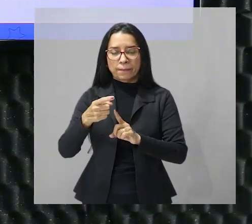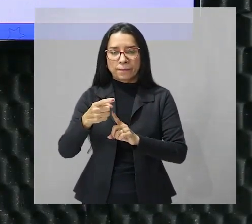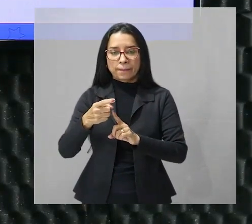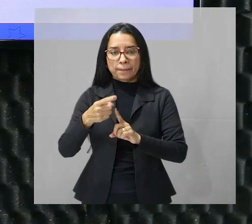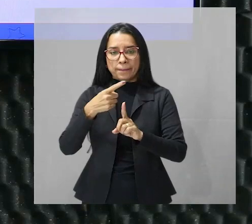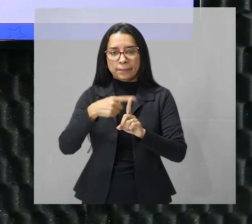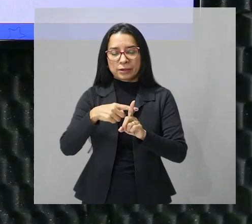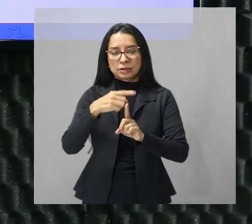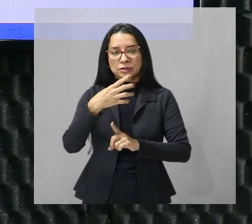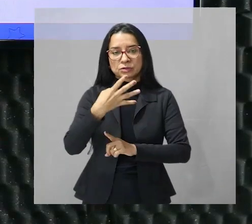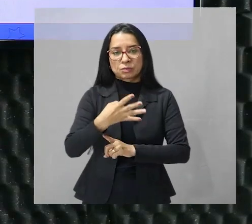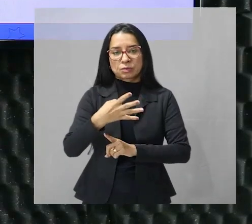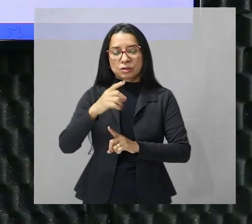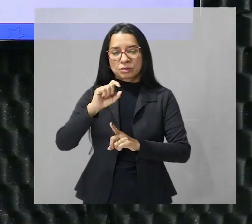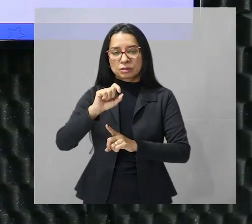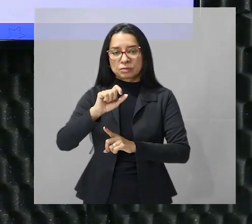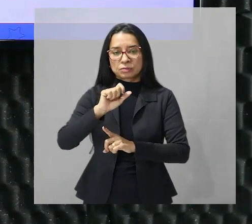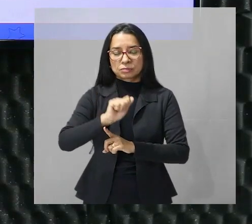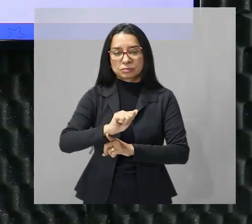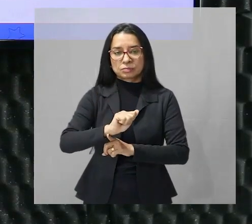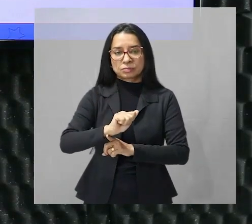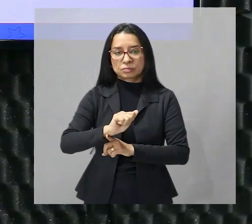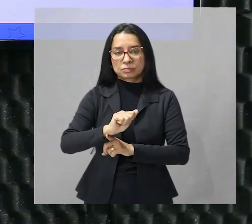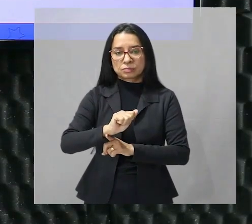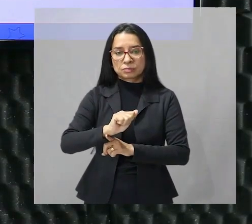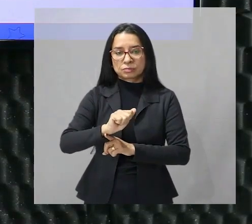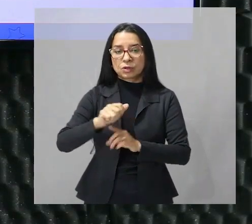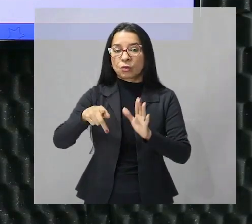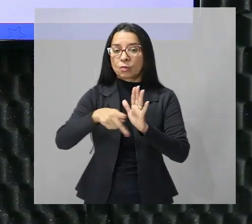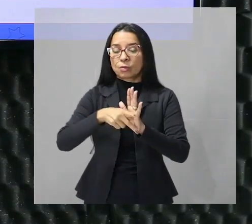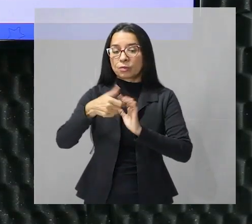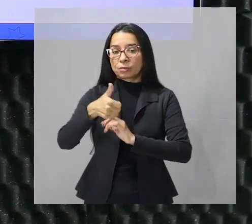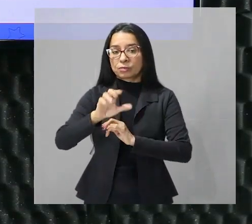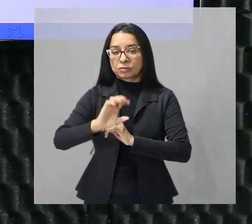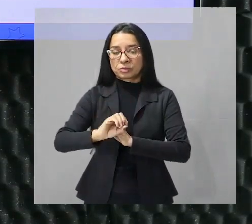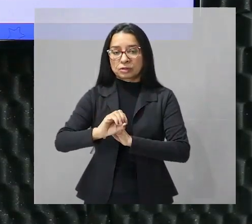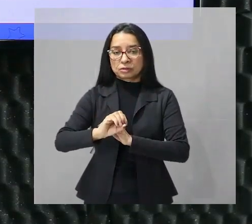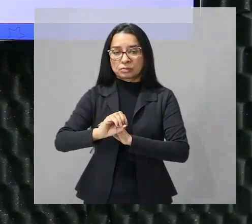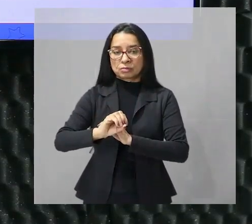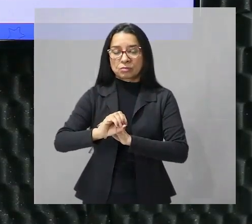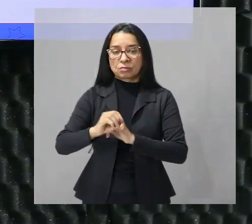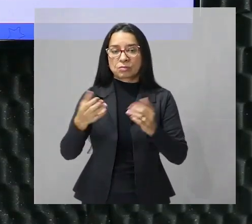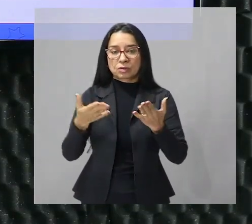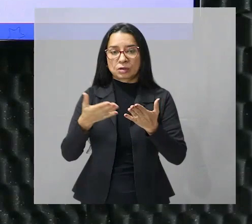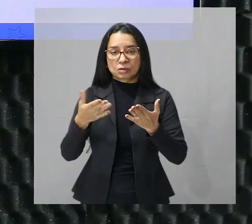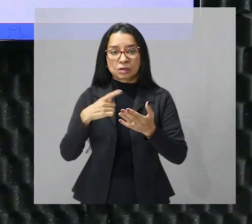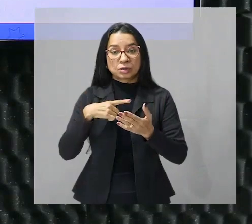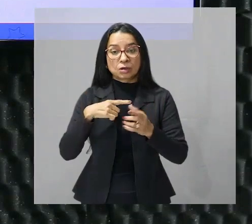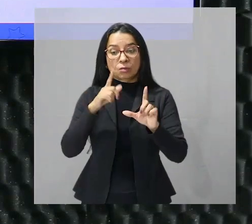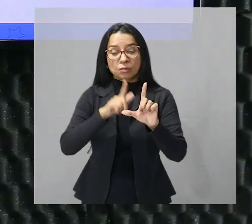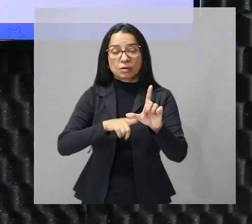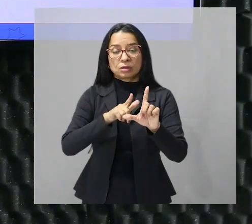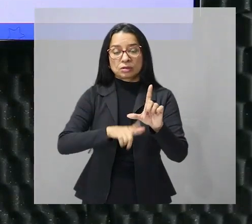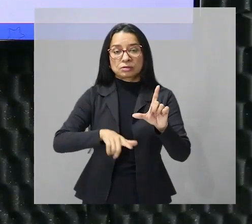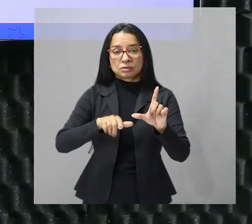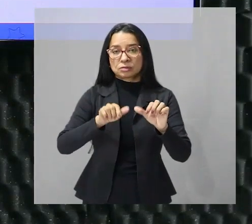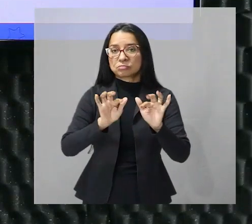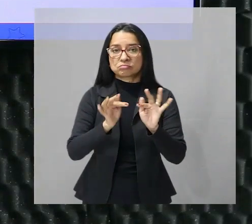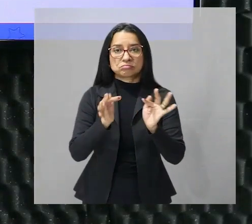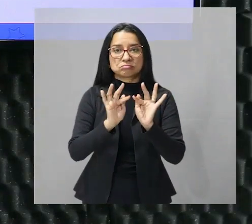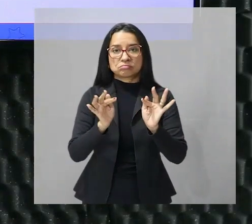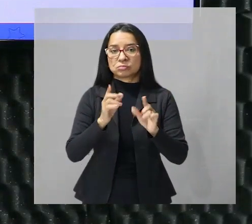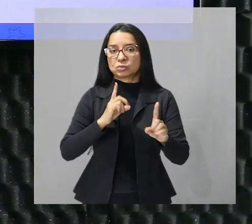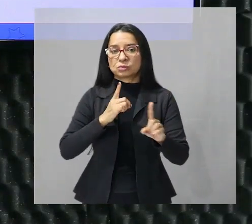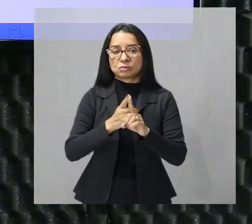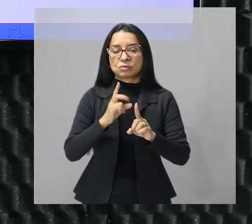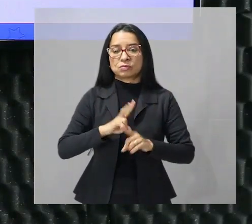E menos 10 mais 20, dá o próprio 10. Perceba que agora só tem uma variável. E agora ficou simples de descobrir